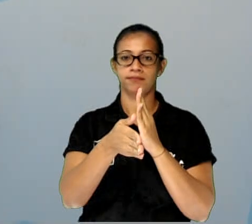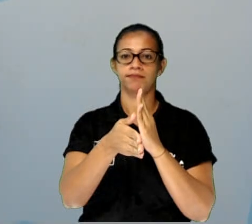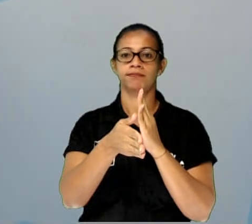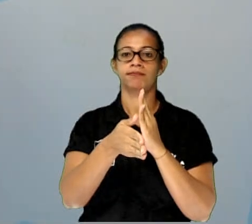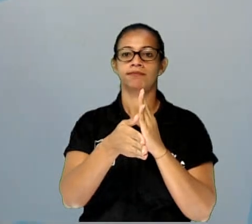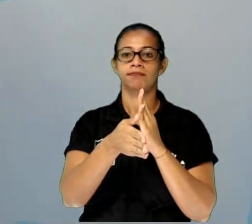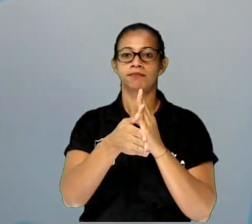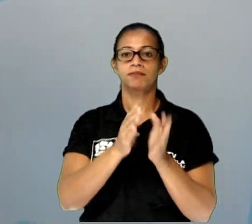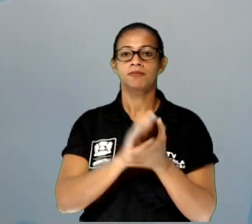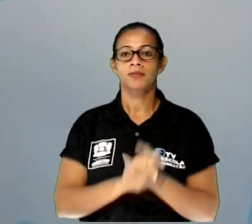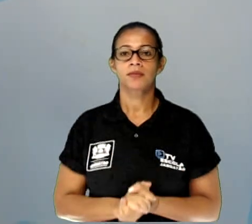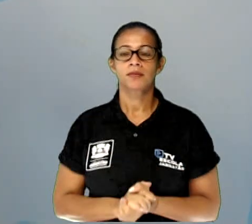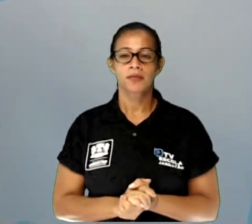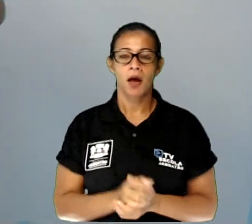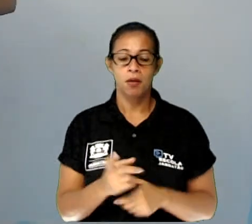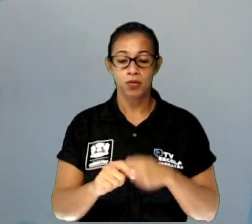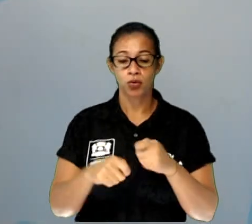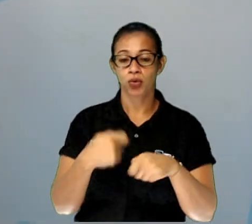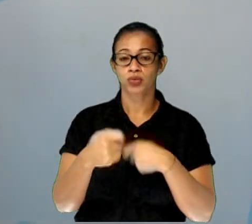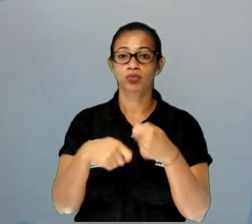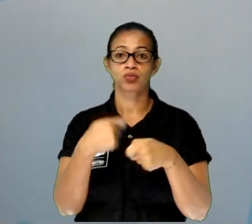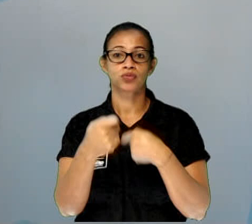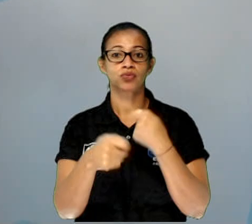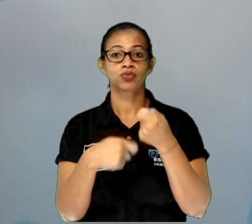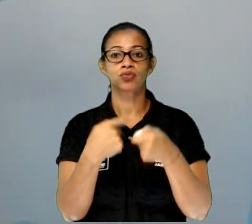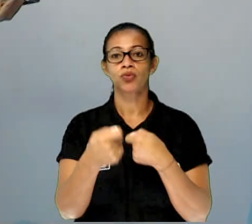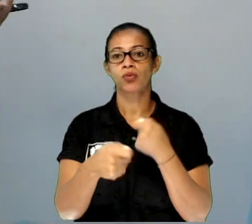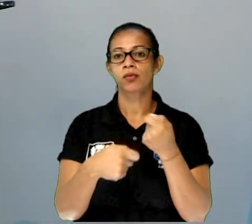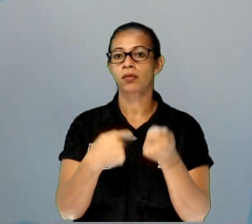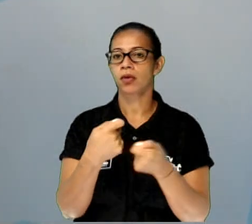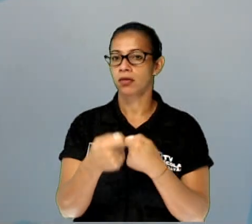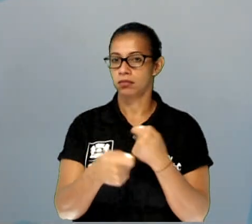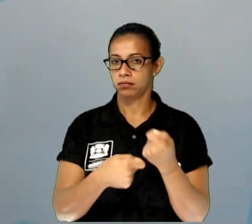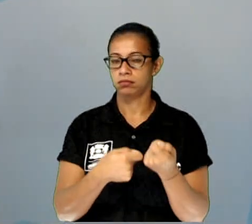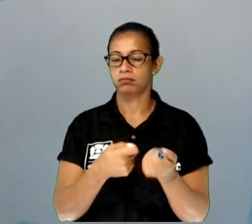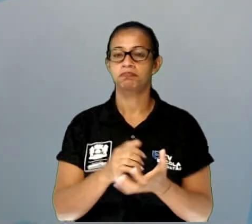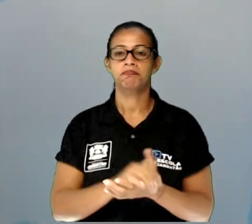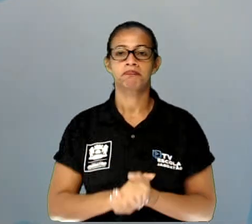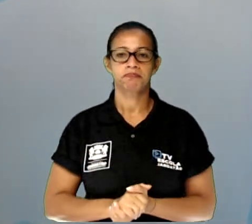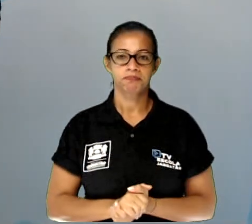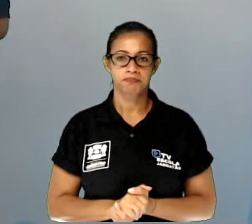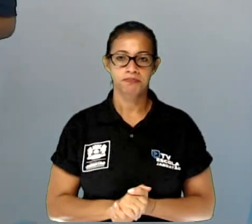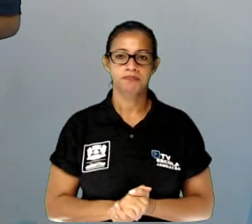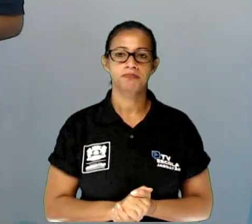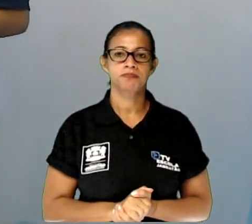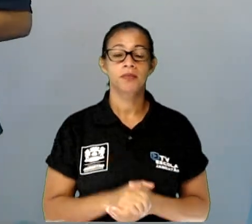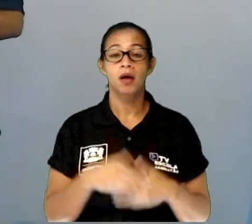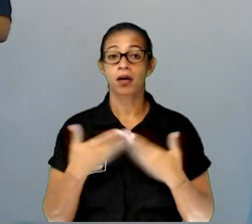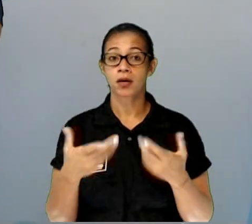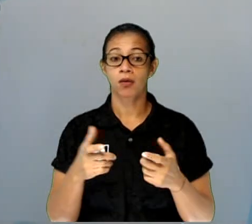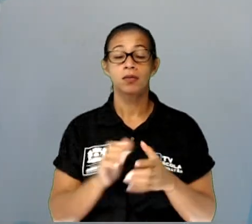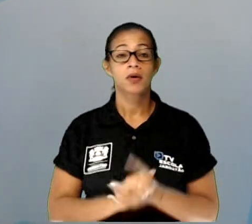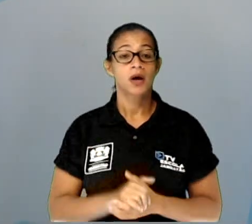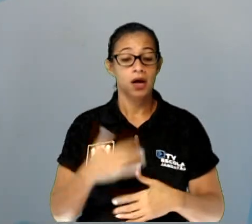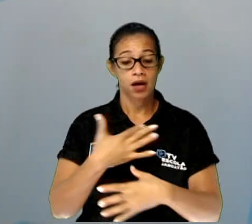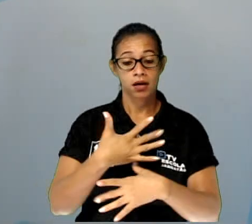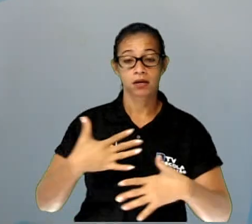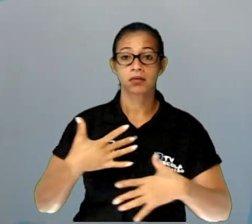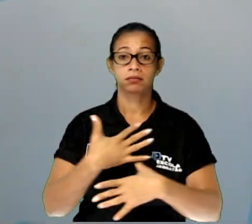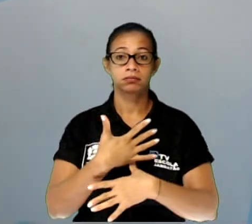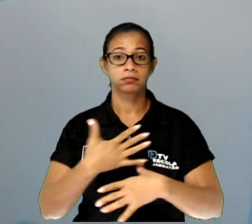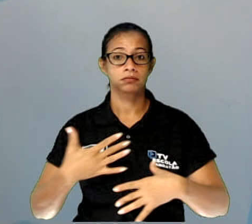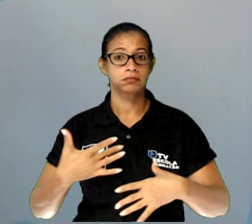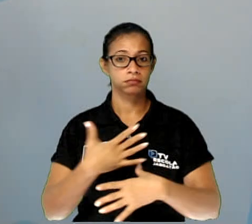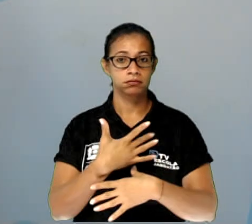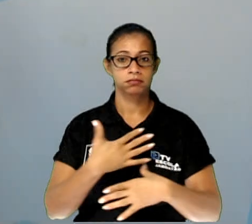Ocidente, tá? Então, por causa desses comércios, gente, eles vão ficar assim muito poderosos. Não é à toa que Constantinopla passa a ser conhecida como a porta do